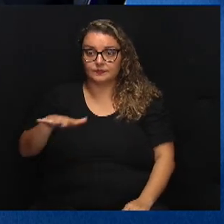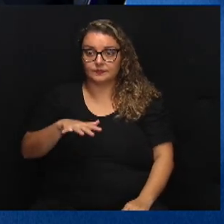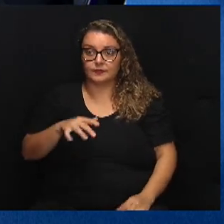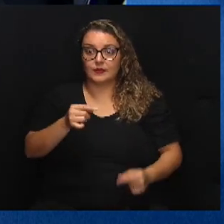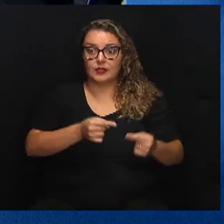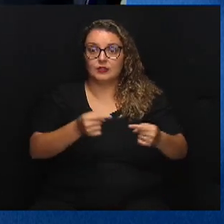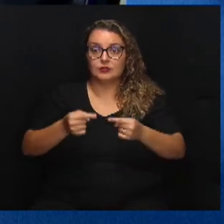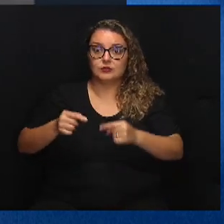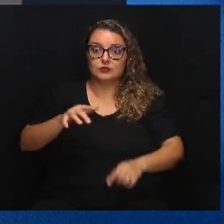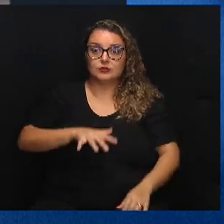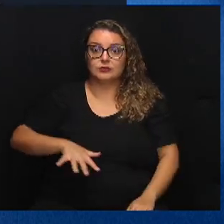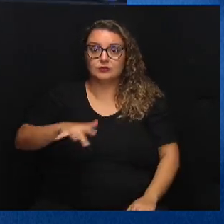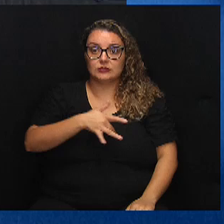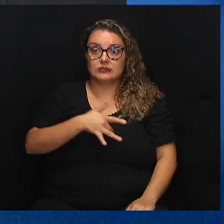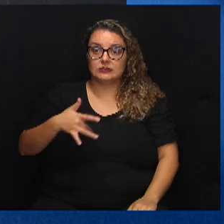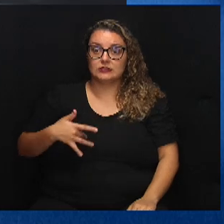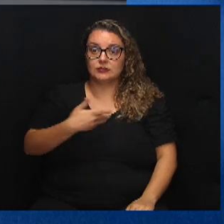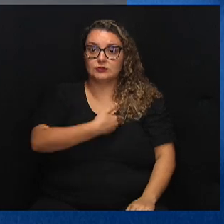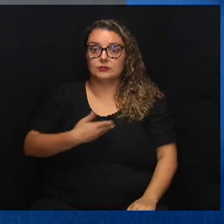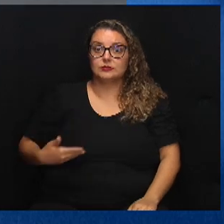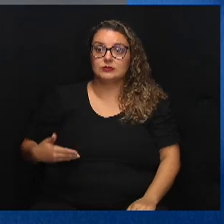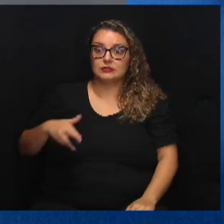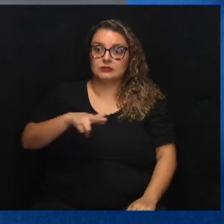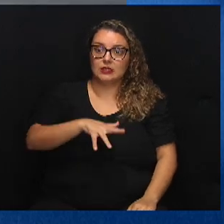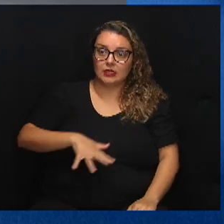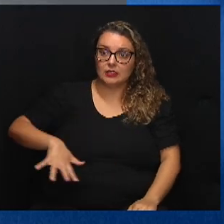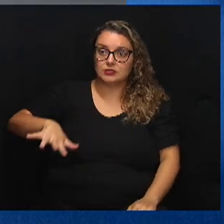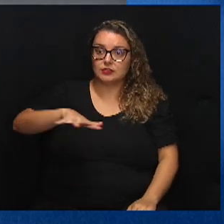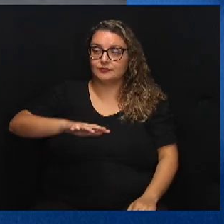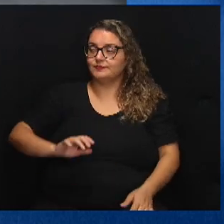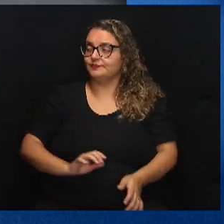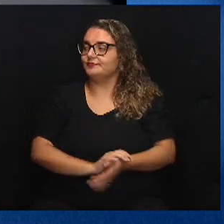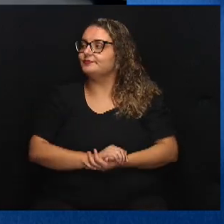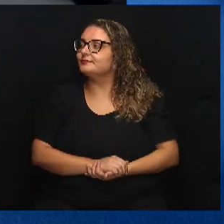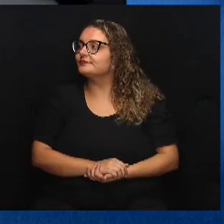discute o cenário da saúde pública na região.